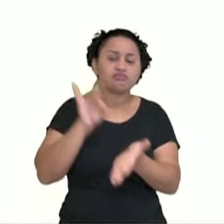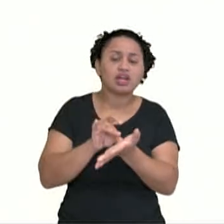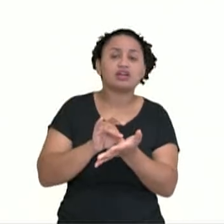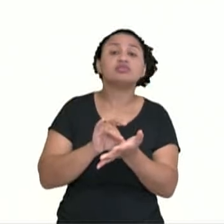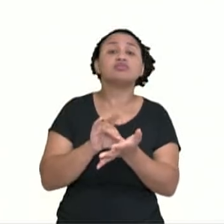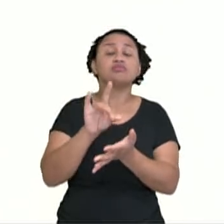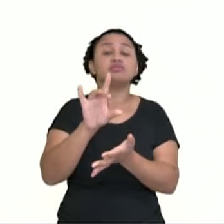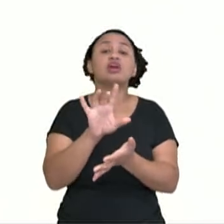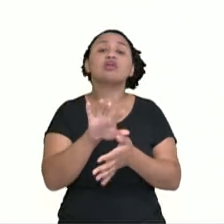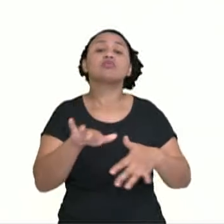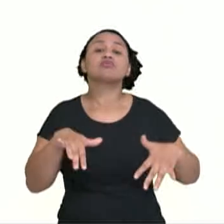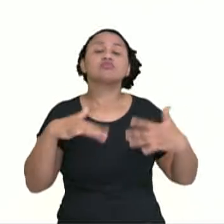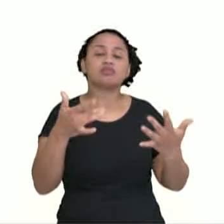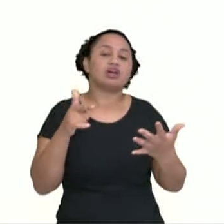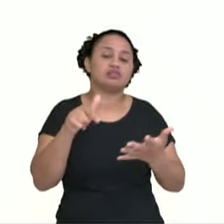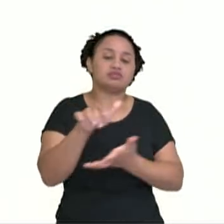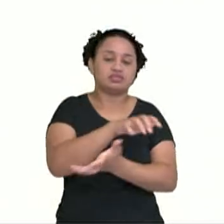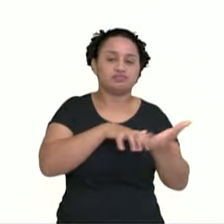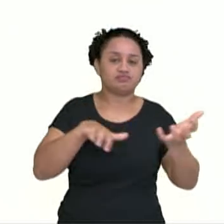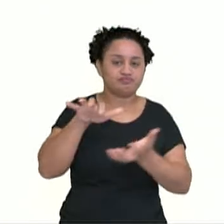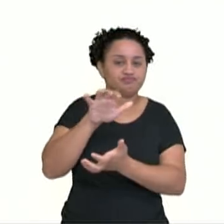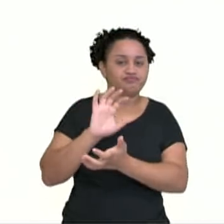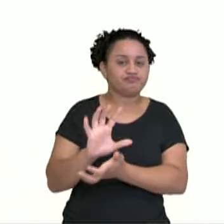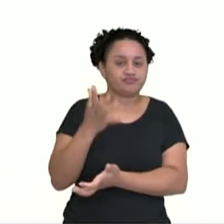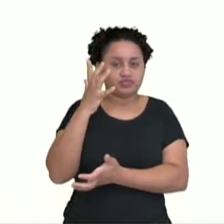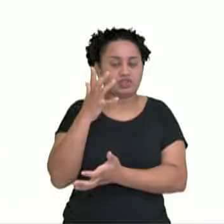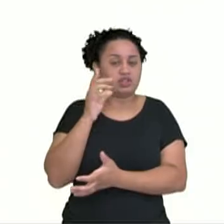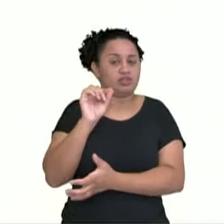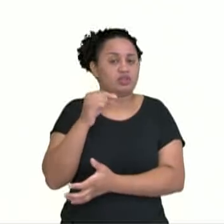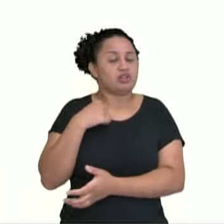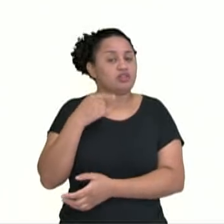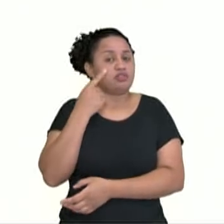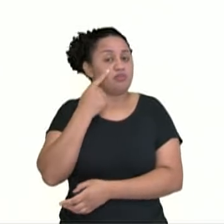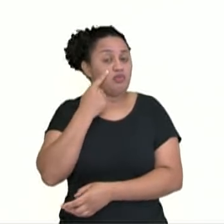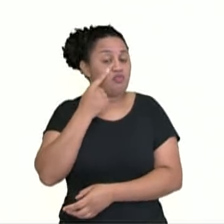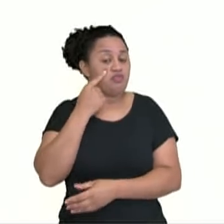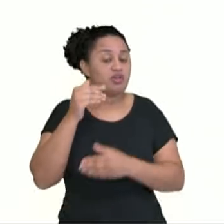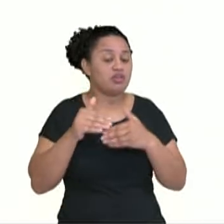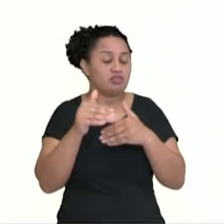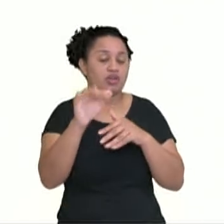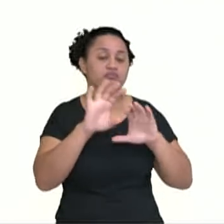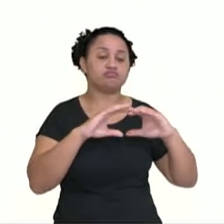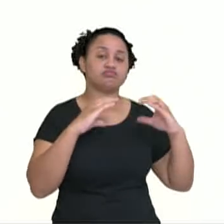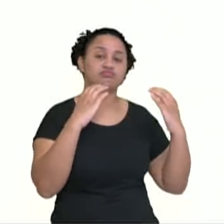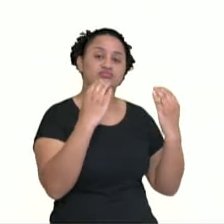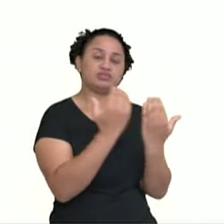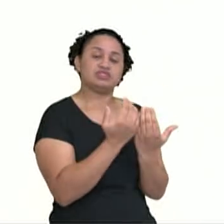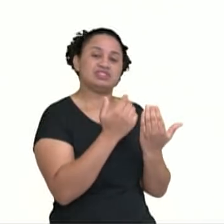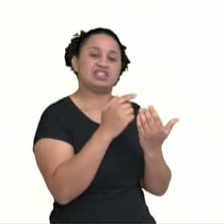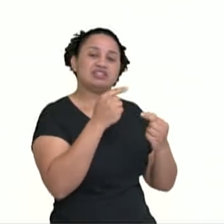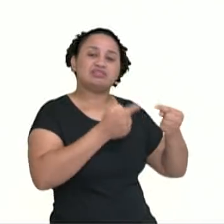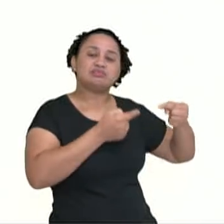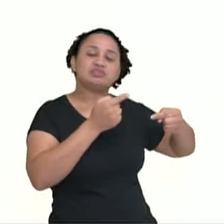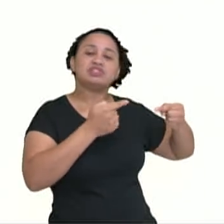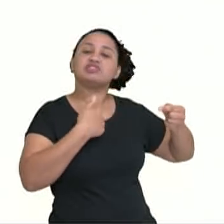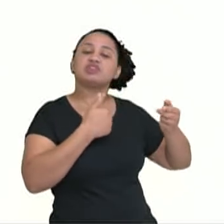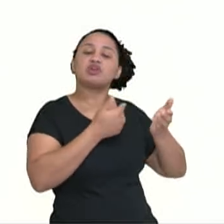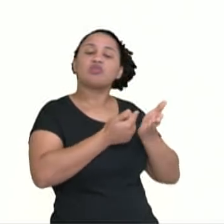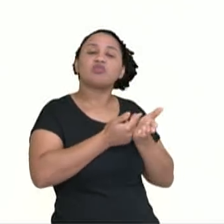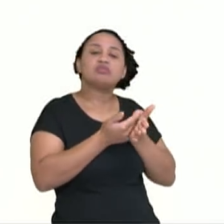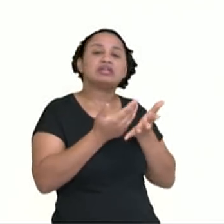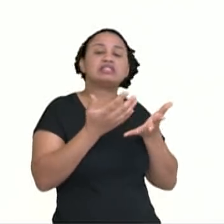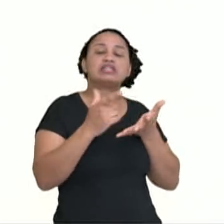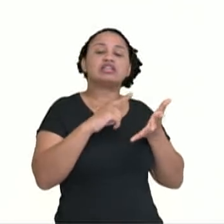quando a Revolução Gloriosa vai ocorrer, a gente vai ver que o parlamento ele vai acabar tomando